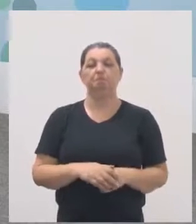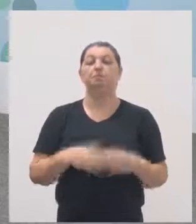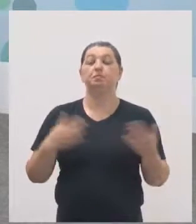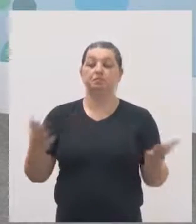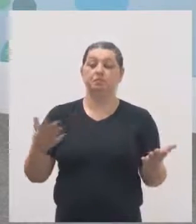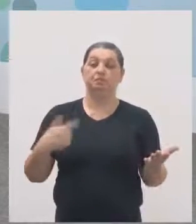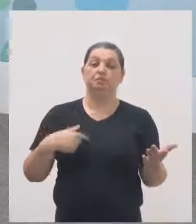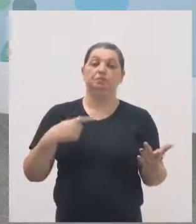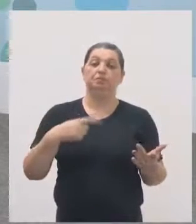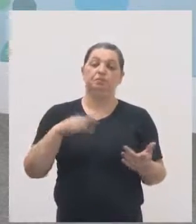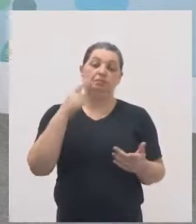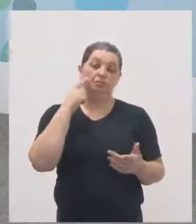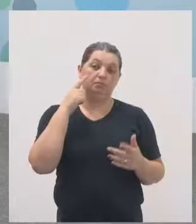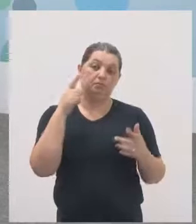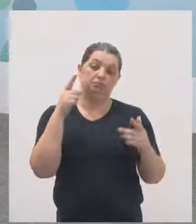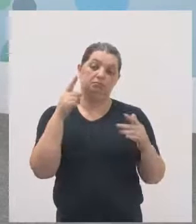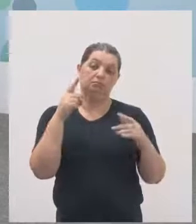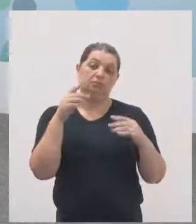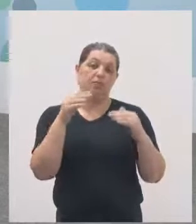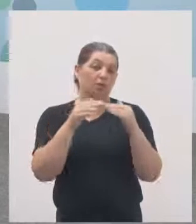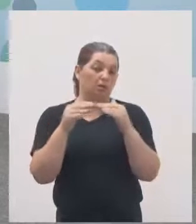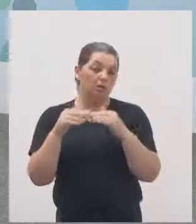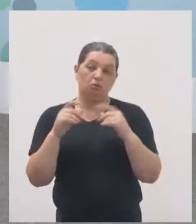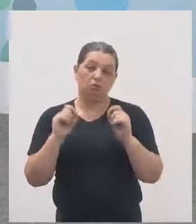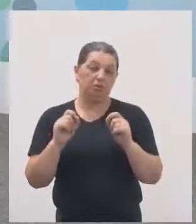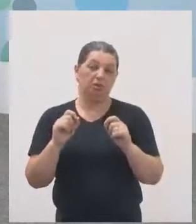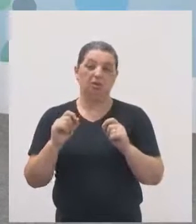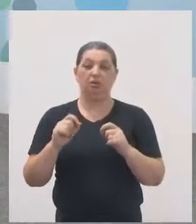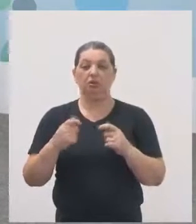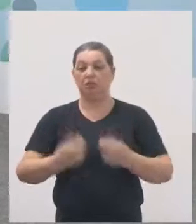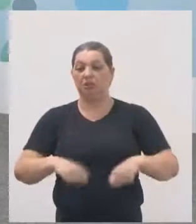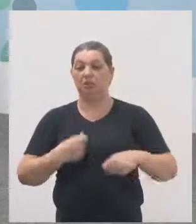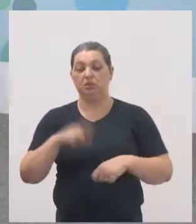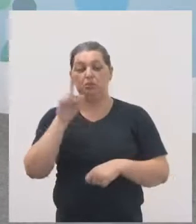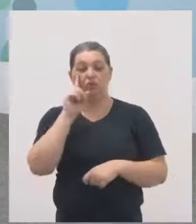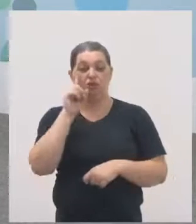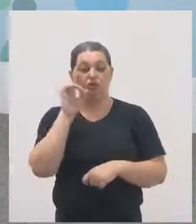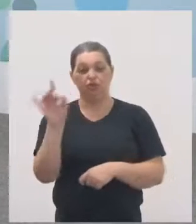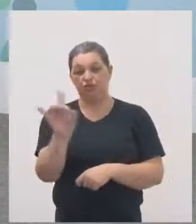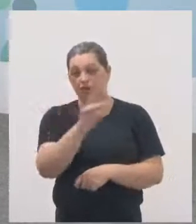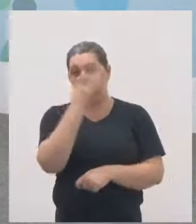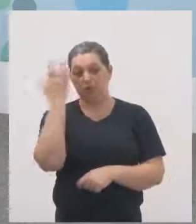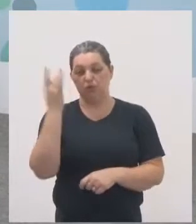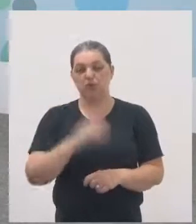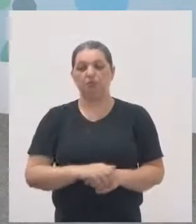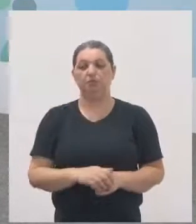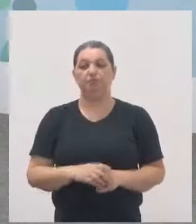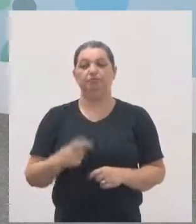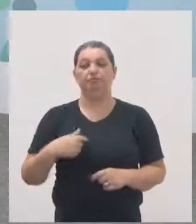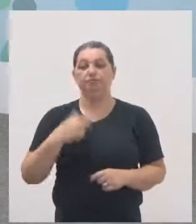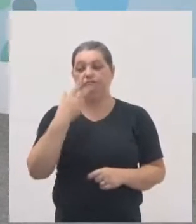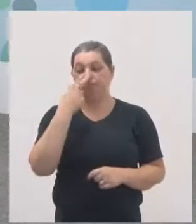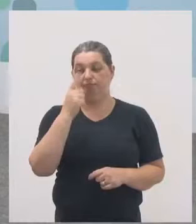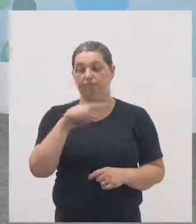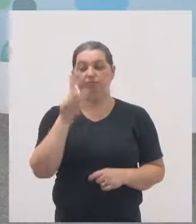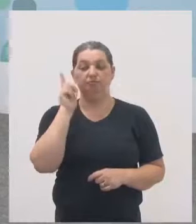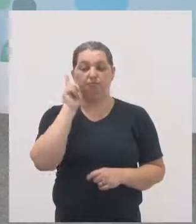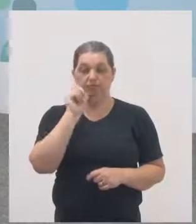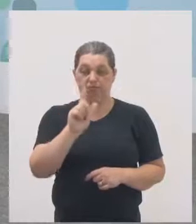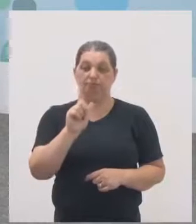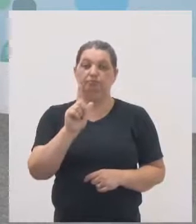Então, cabe aí de acordo com a necessidade e com a realidade de cada um. Ô, Giovanni, eu acho que essa daqui você vai